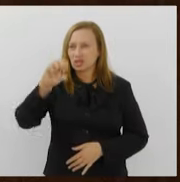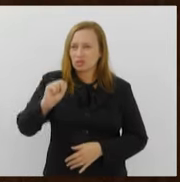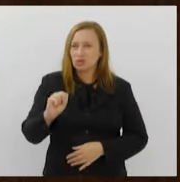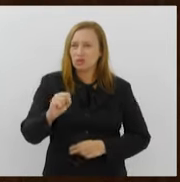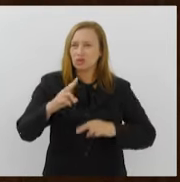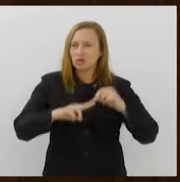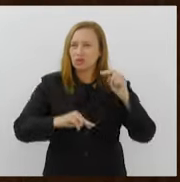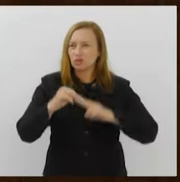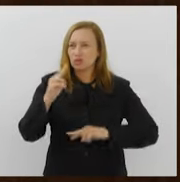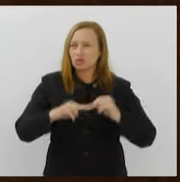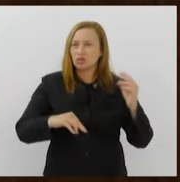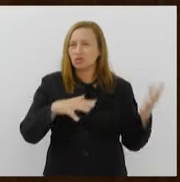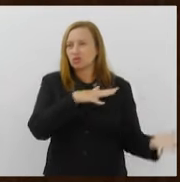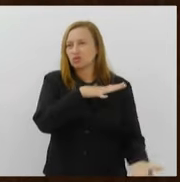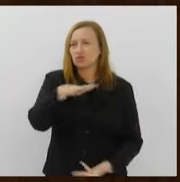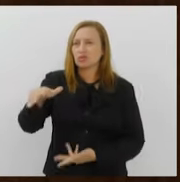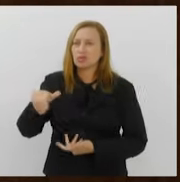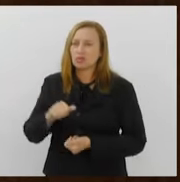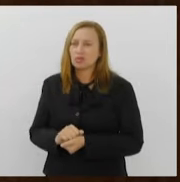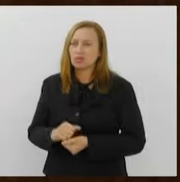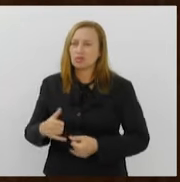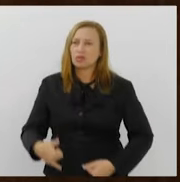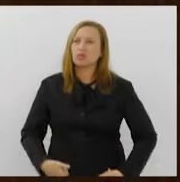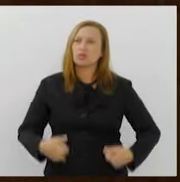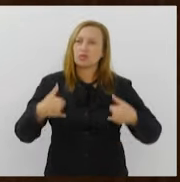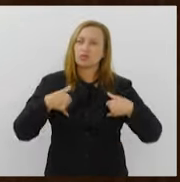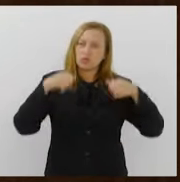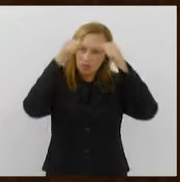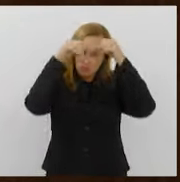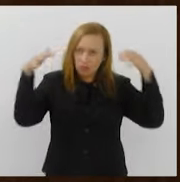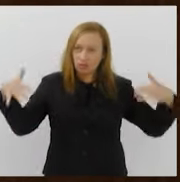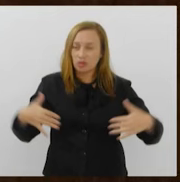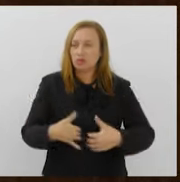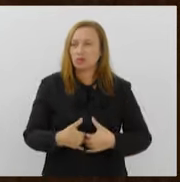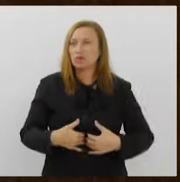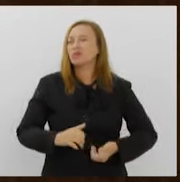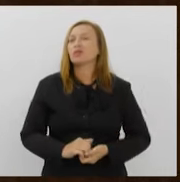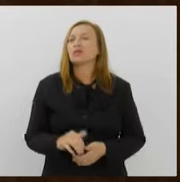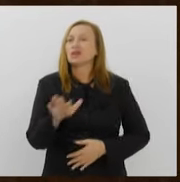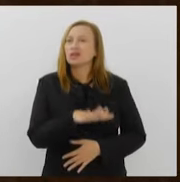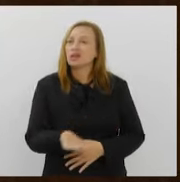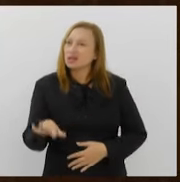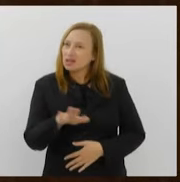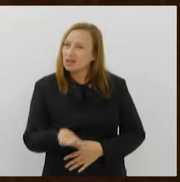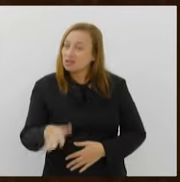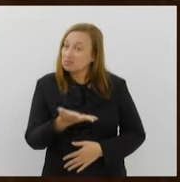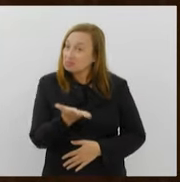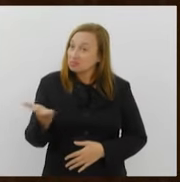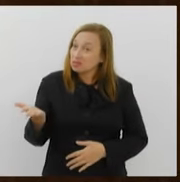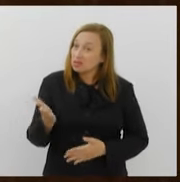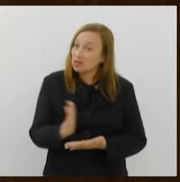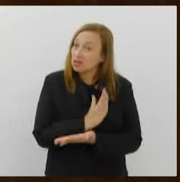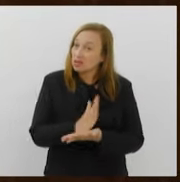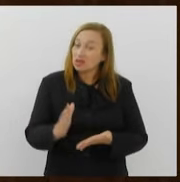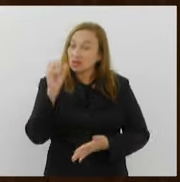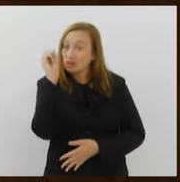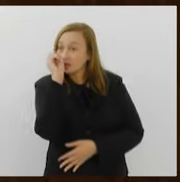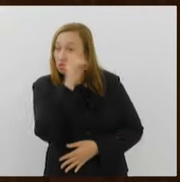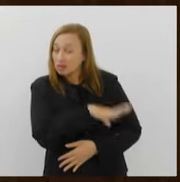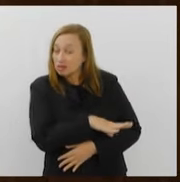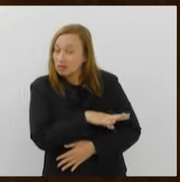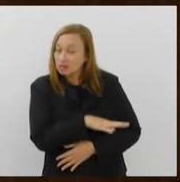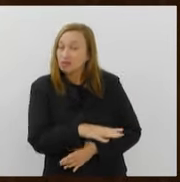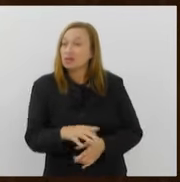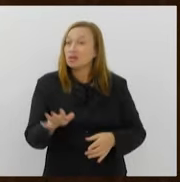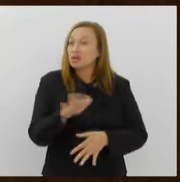dia mundial do orgulho autista. Inclusive crianças essas que muitas vezes são abusadas.